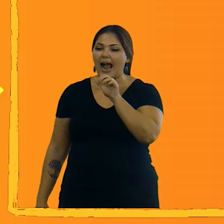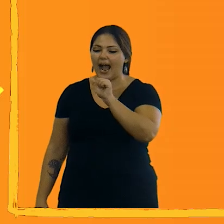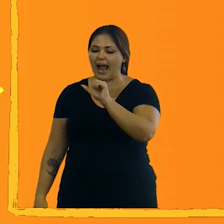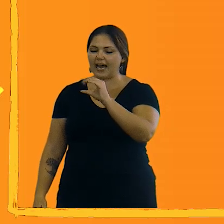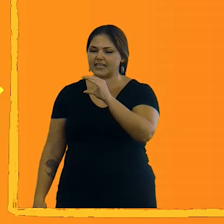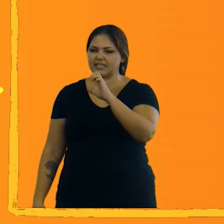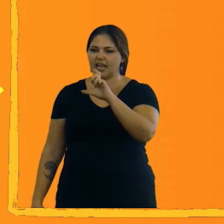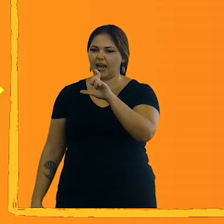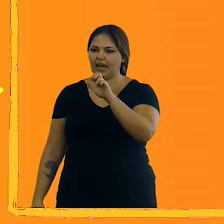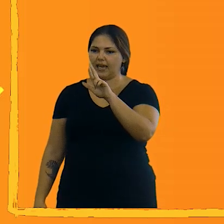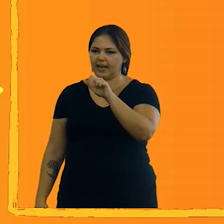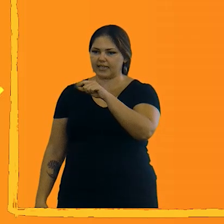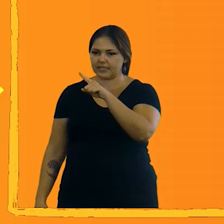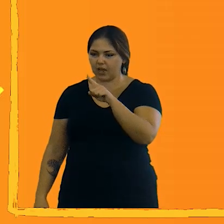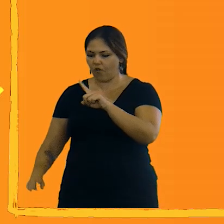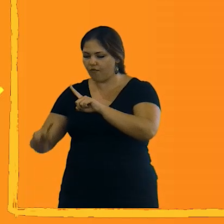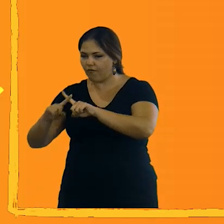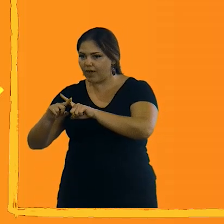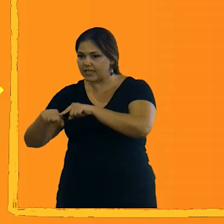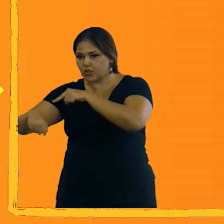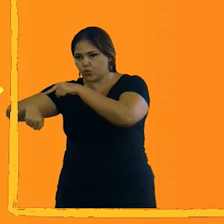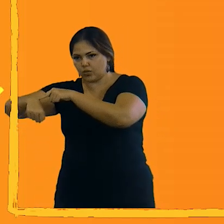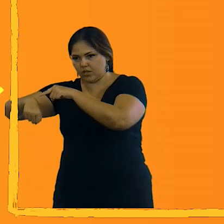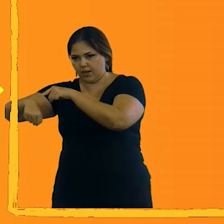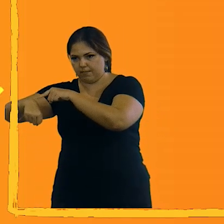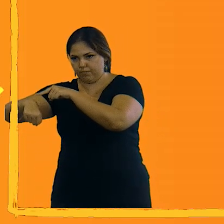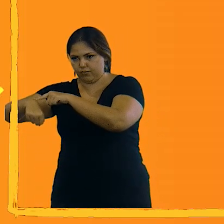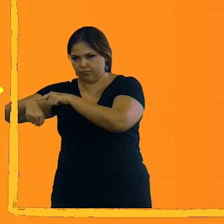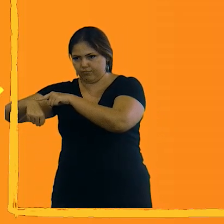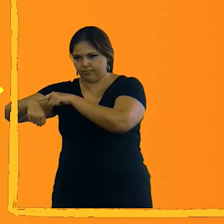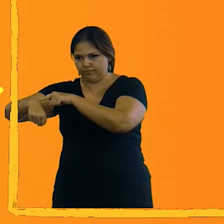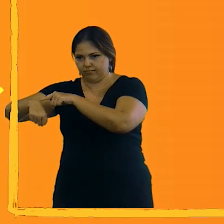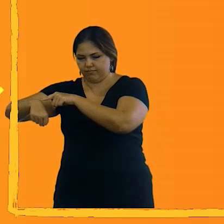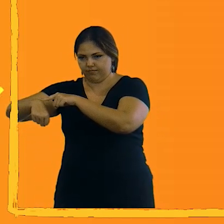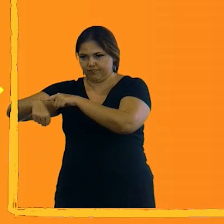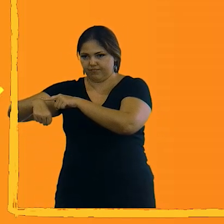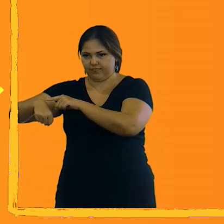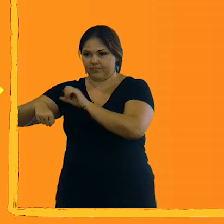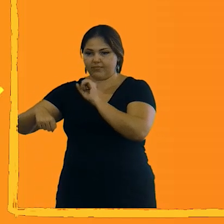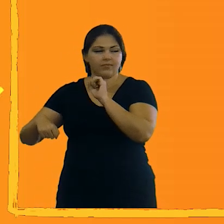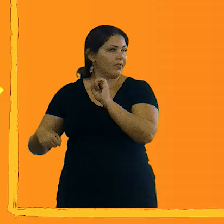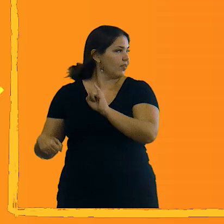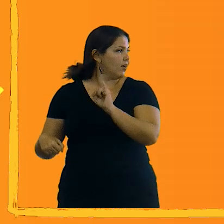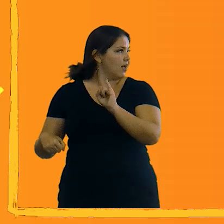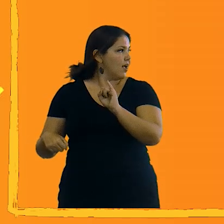aceleração e tempo São grandezas inversamente